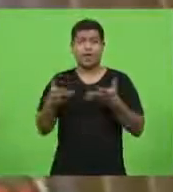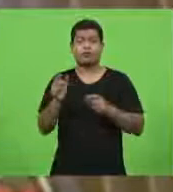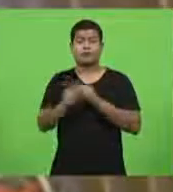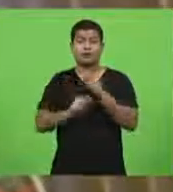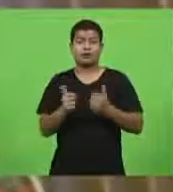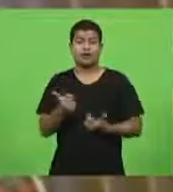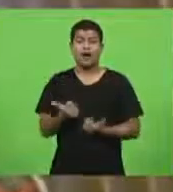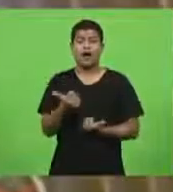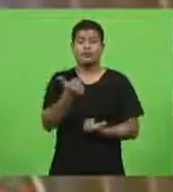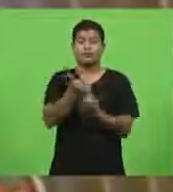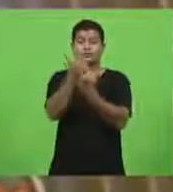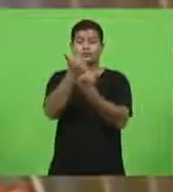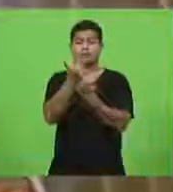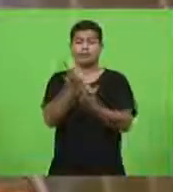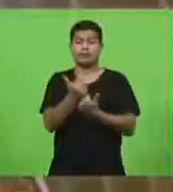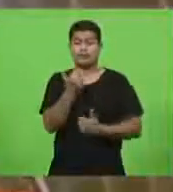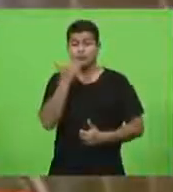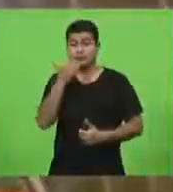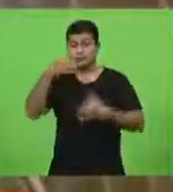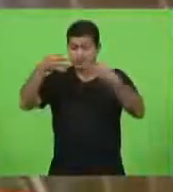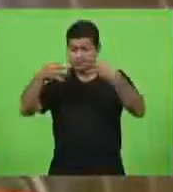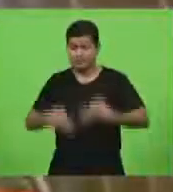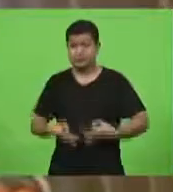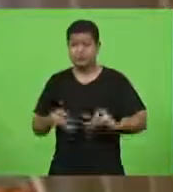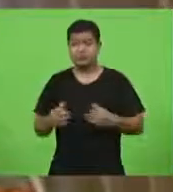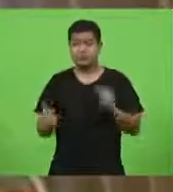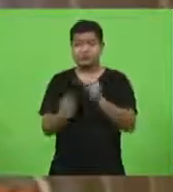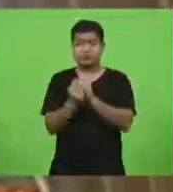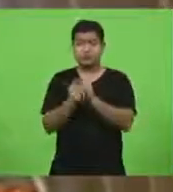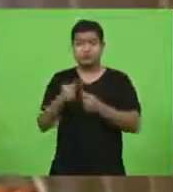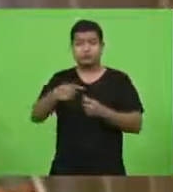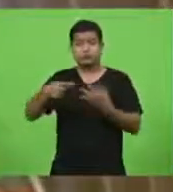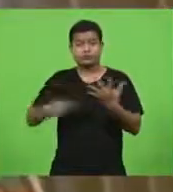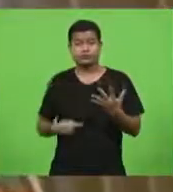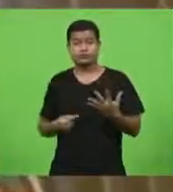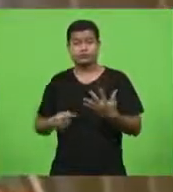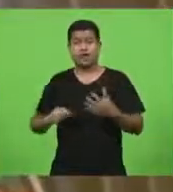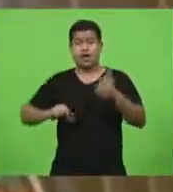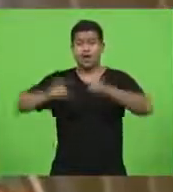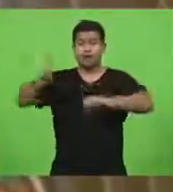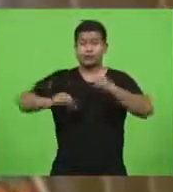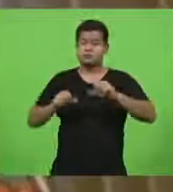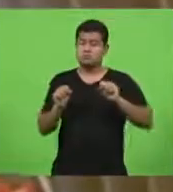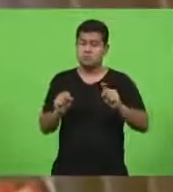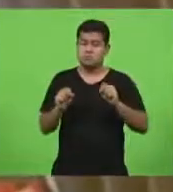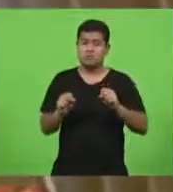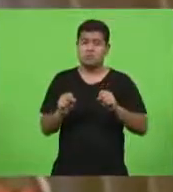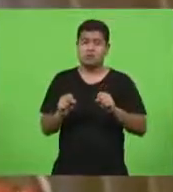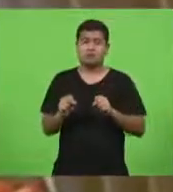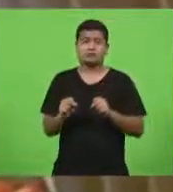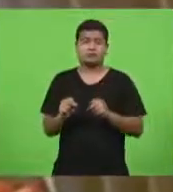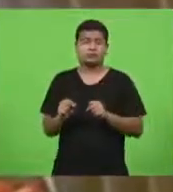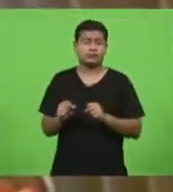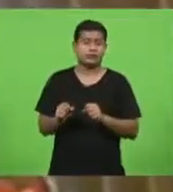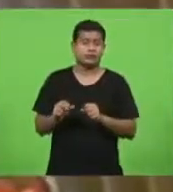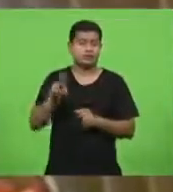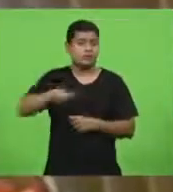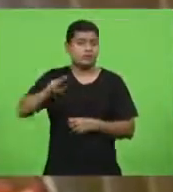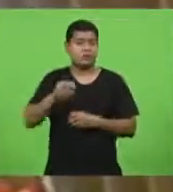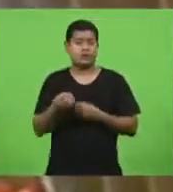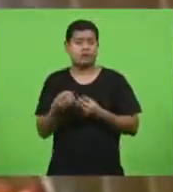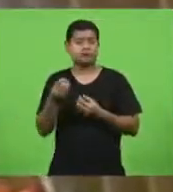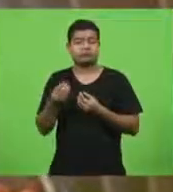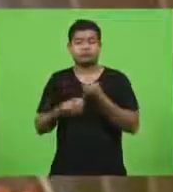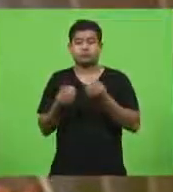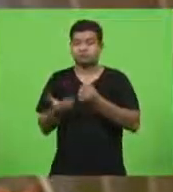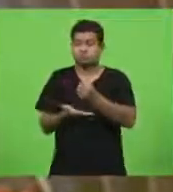né, o pedido é justo e junto com os critérios ele é analisado e pode sim também, junto com os critérios, fazer com que